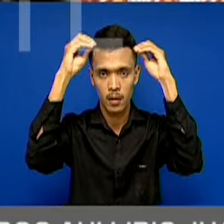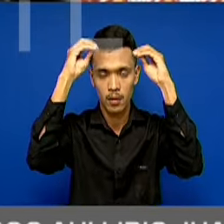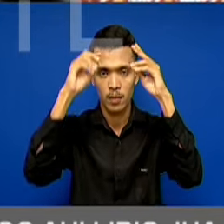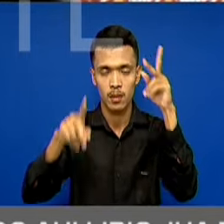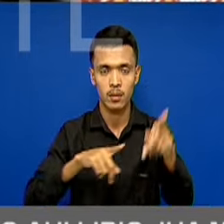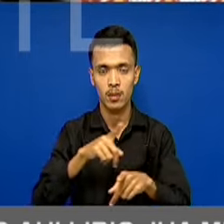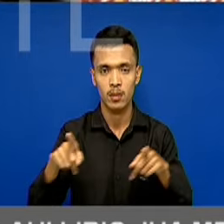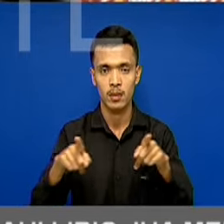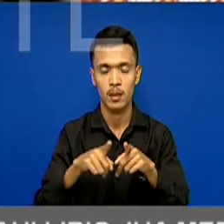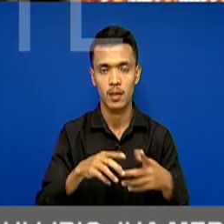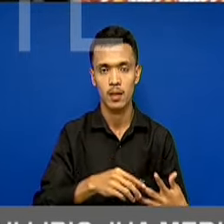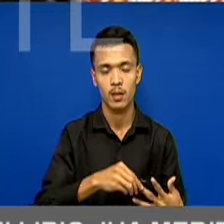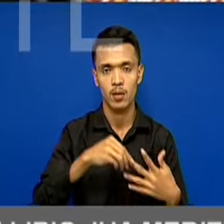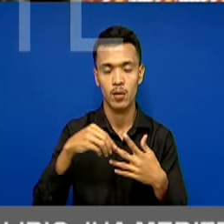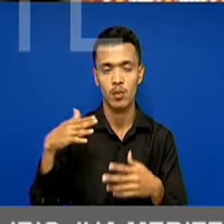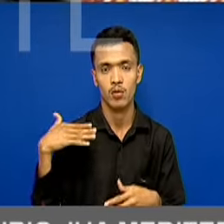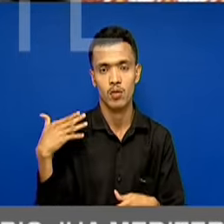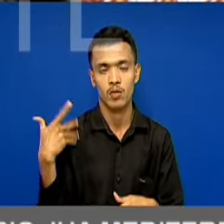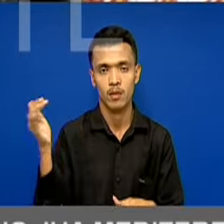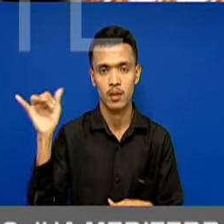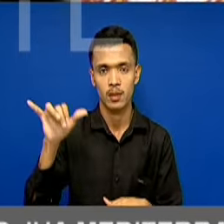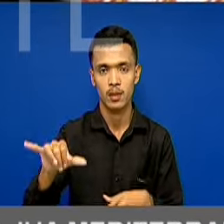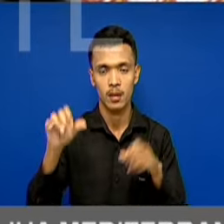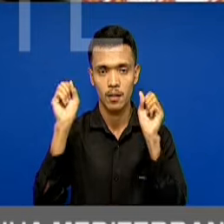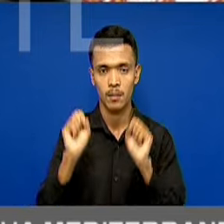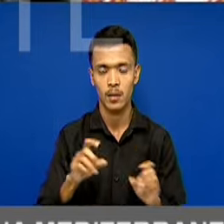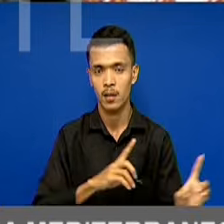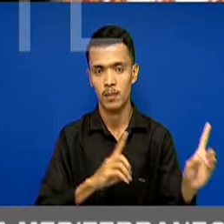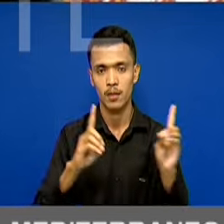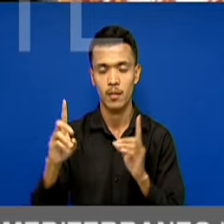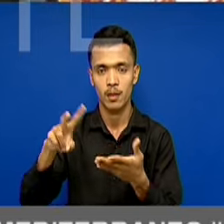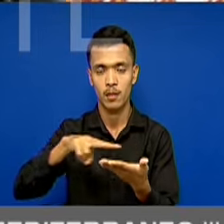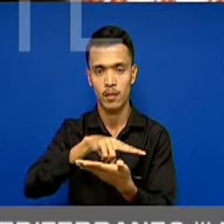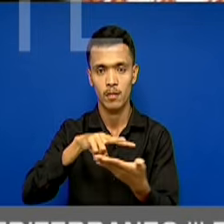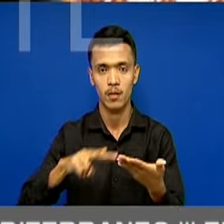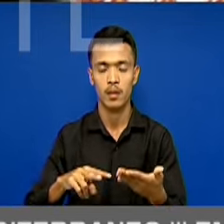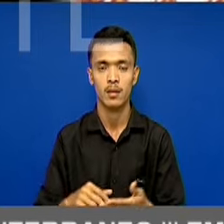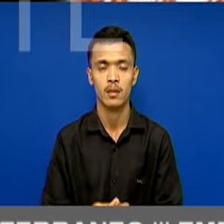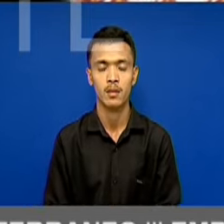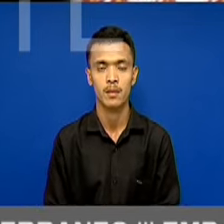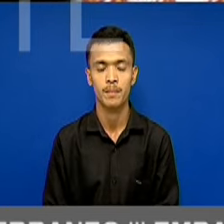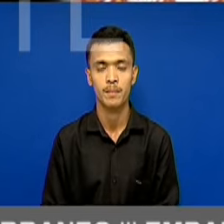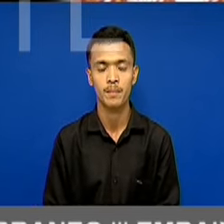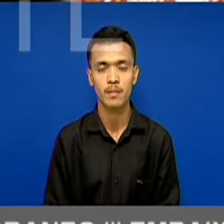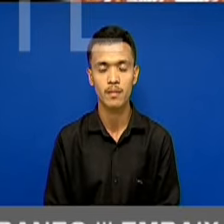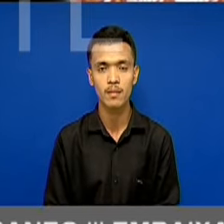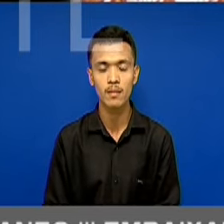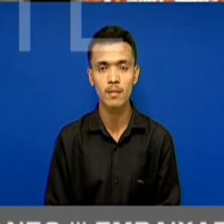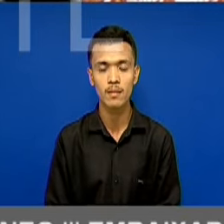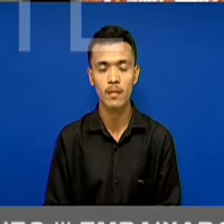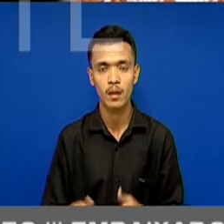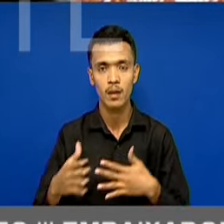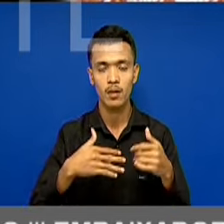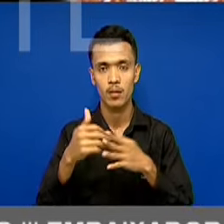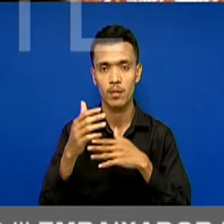sociedade lilit ni jovens ira bele cria violência be pronto normalmente debate ne ba ne